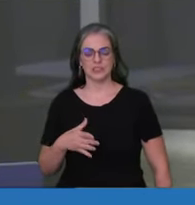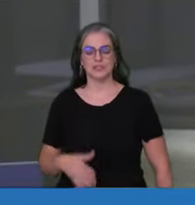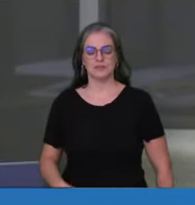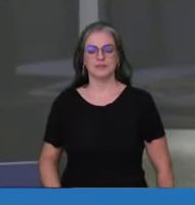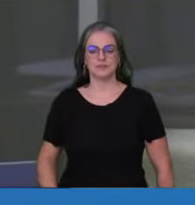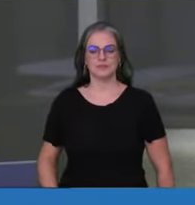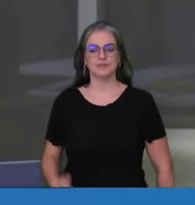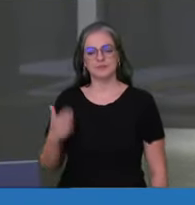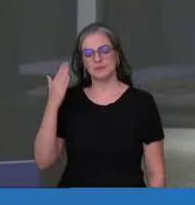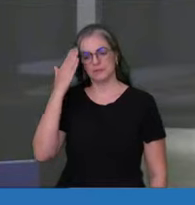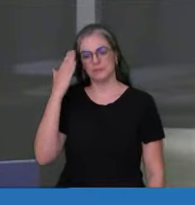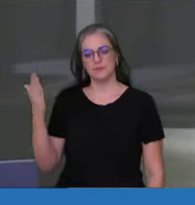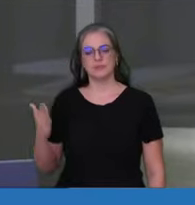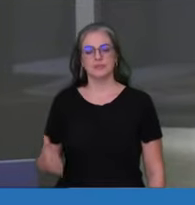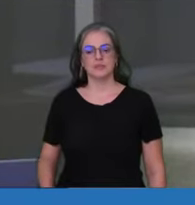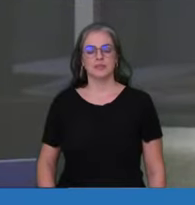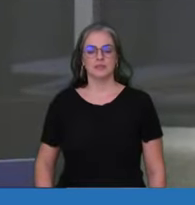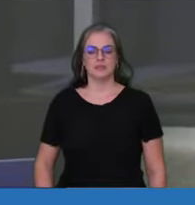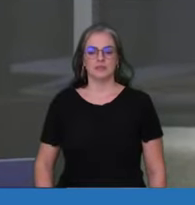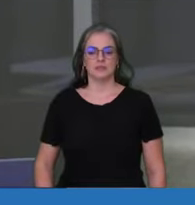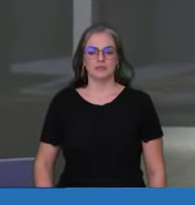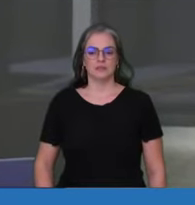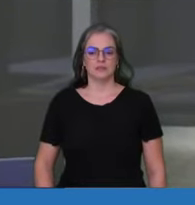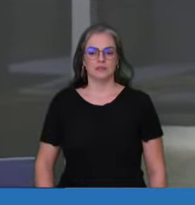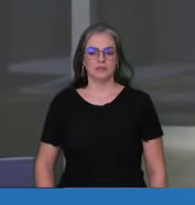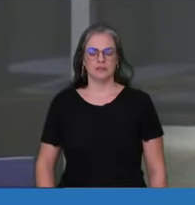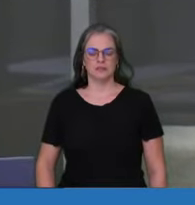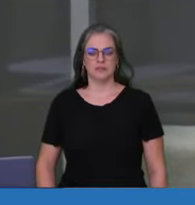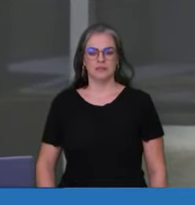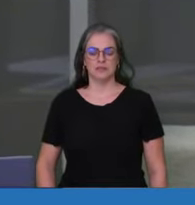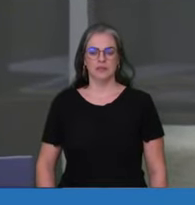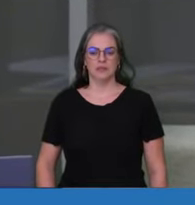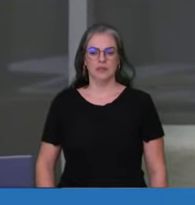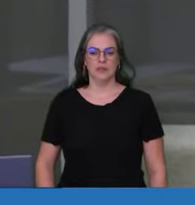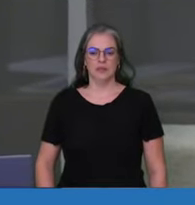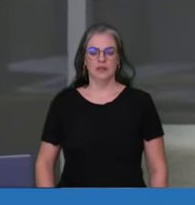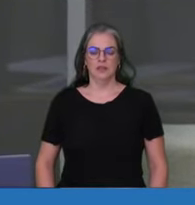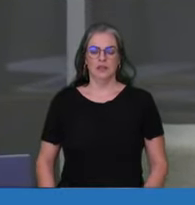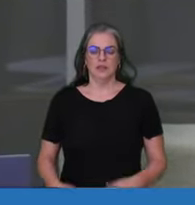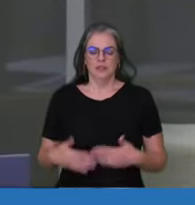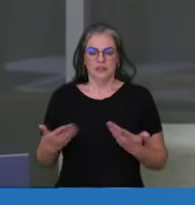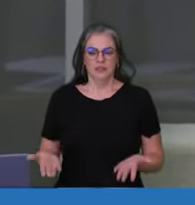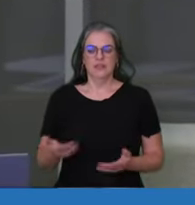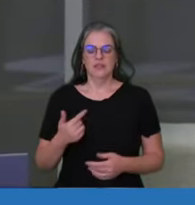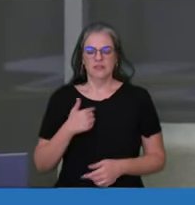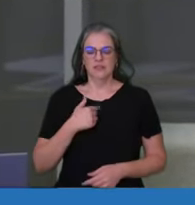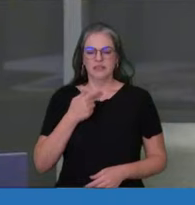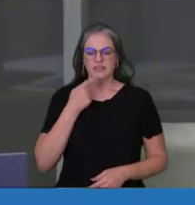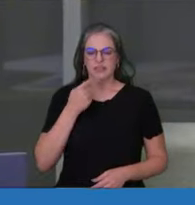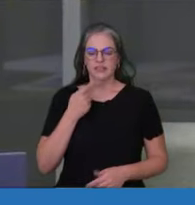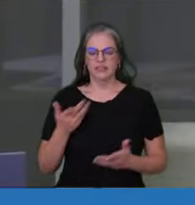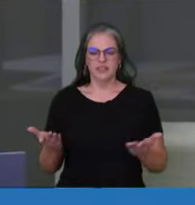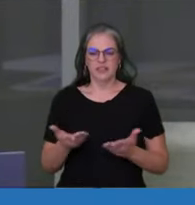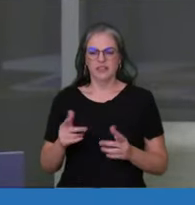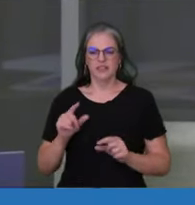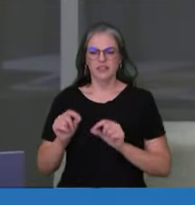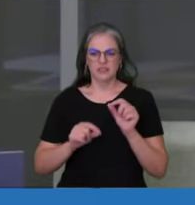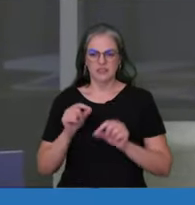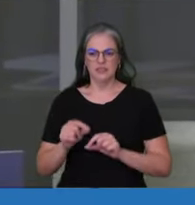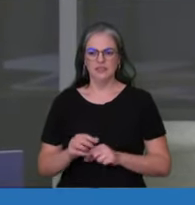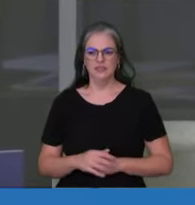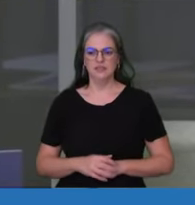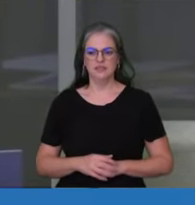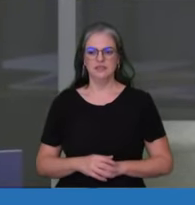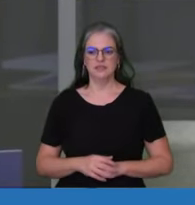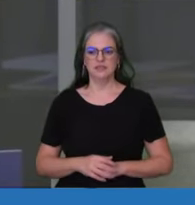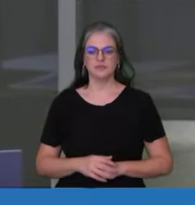Muito obrigado. Agora, falando do fato e da tragédia, eu quero dizer o seguinte. Hoje é